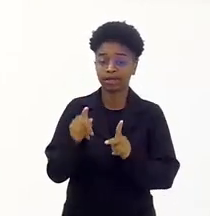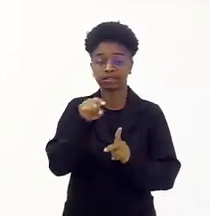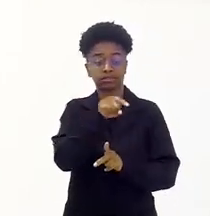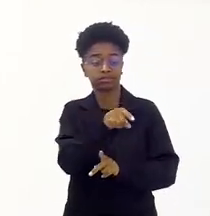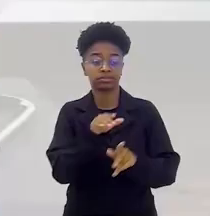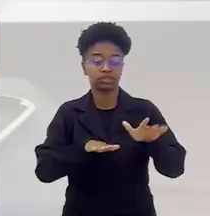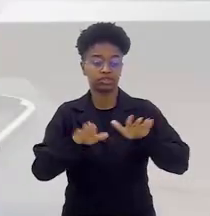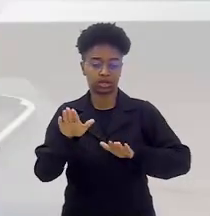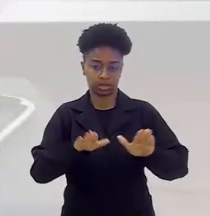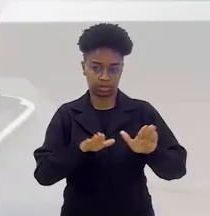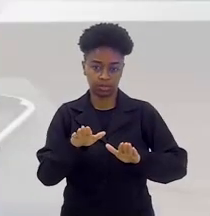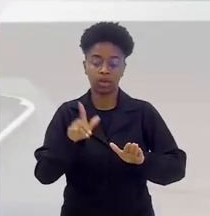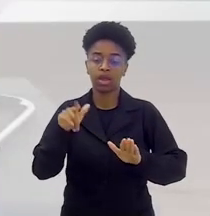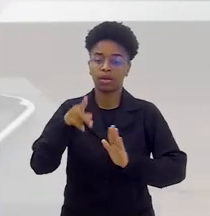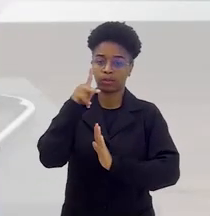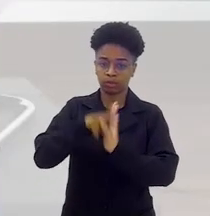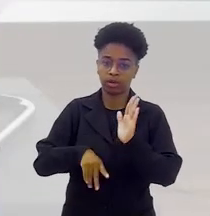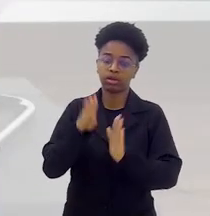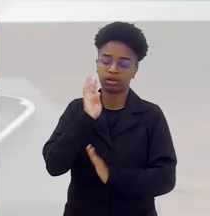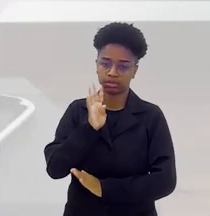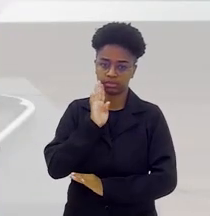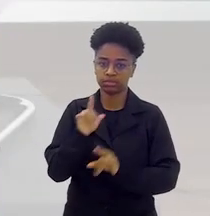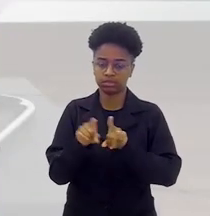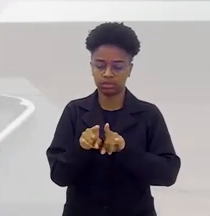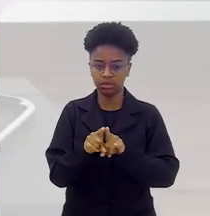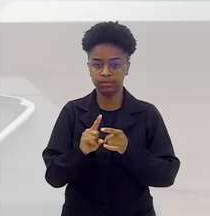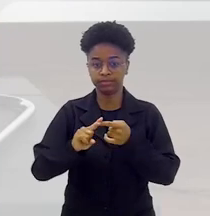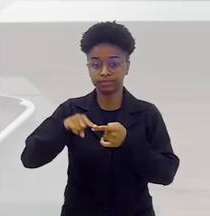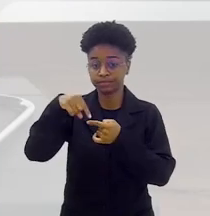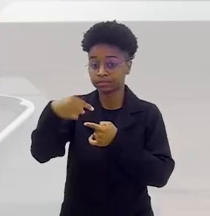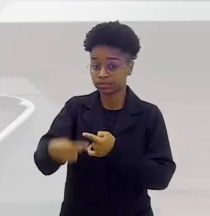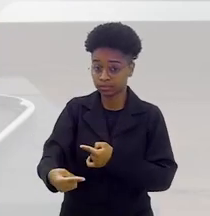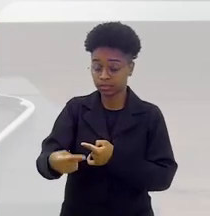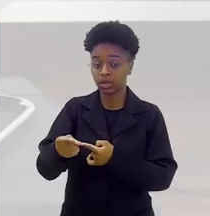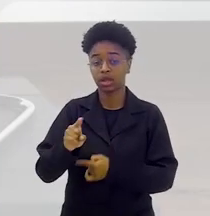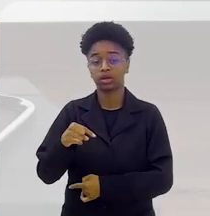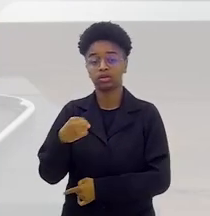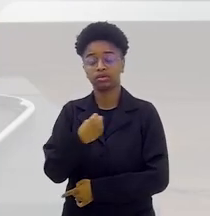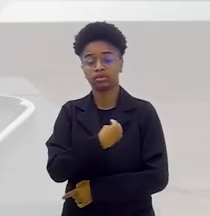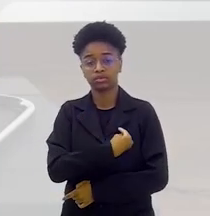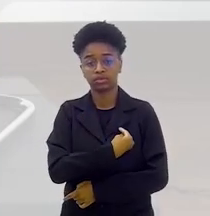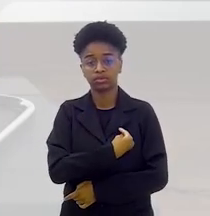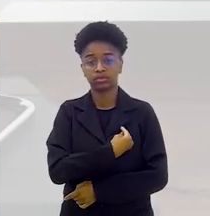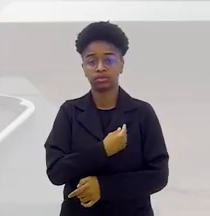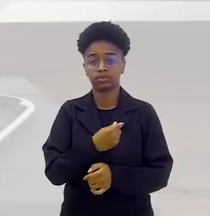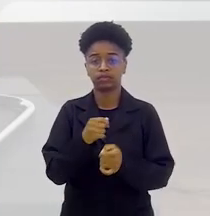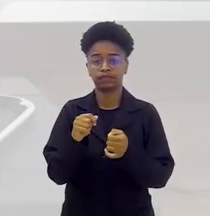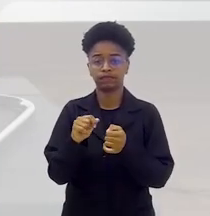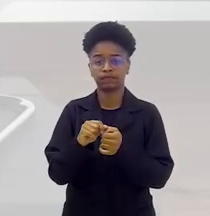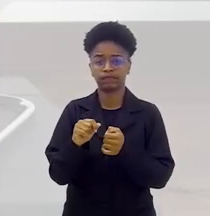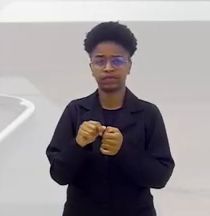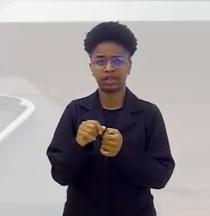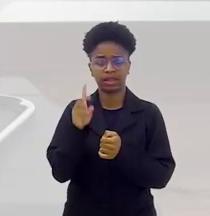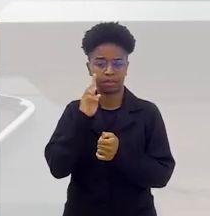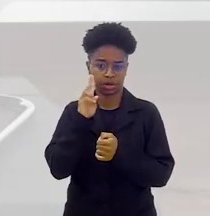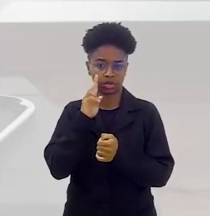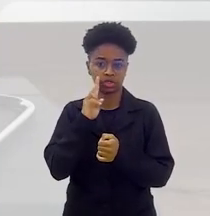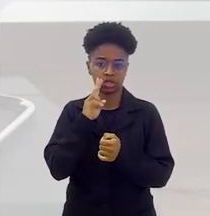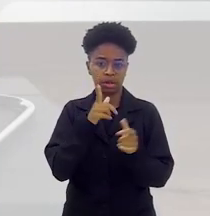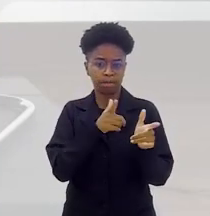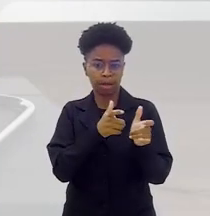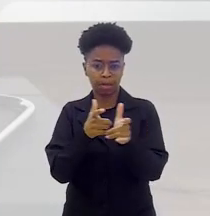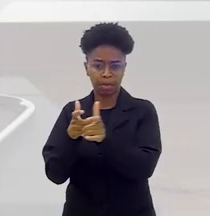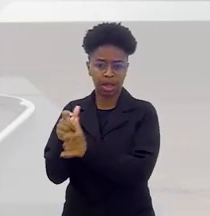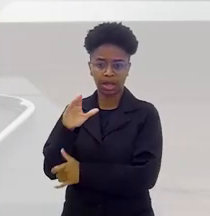para Jacarepaguá. É um projeto legal. E logo em seguida nós vamos fazer na chacina, lembrando